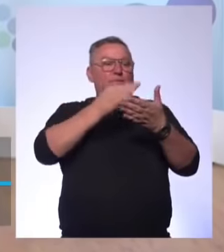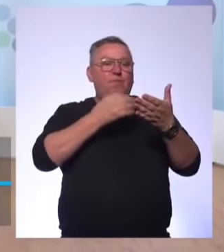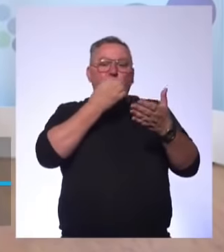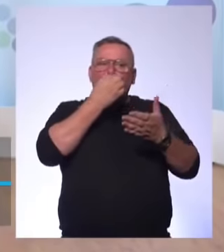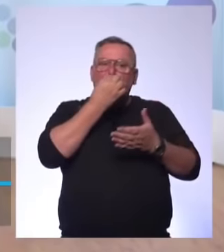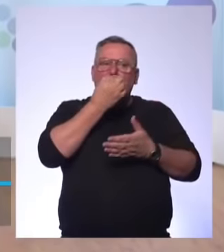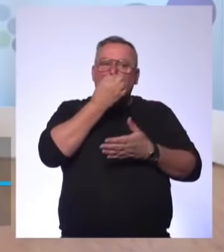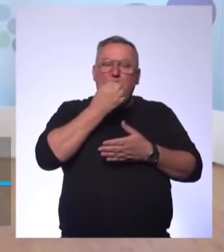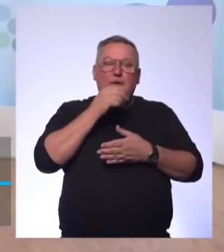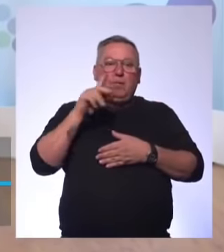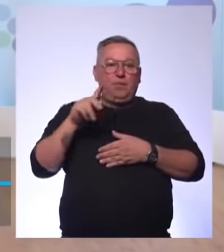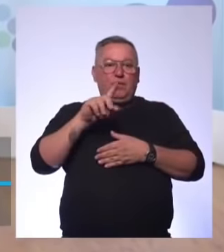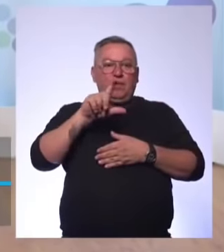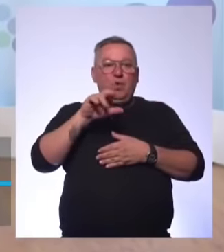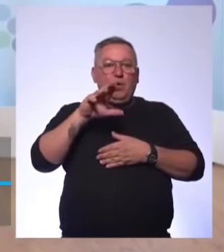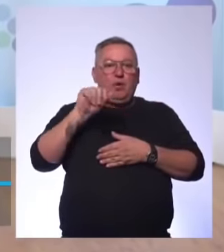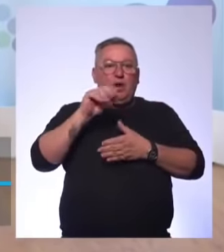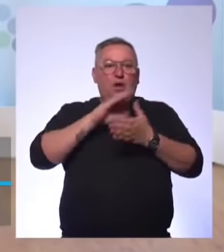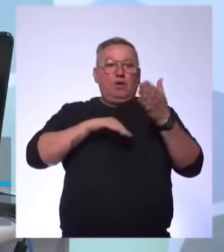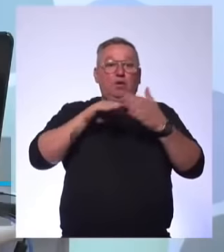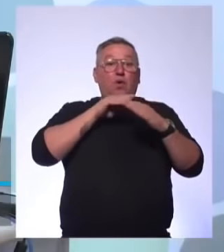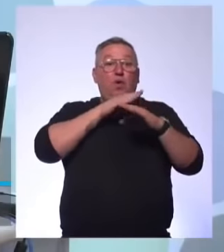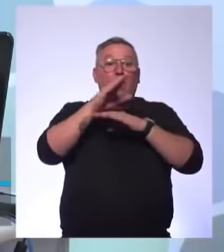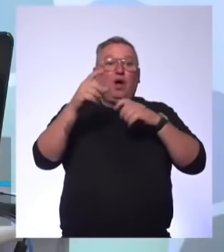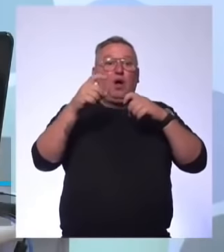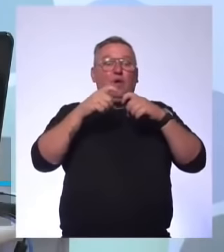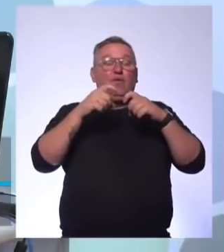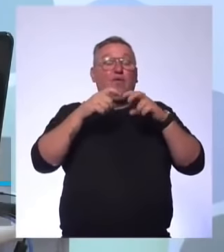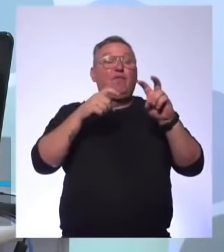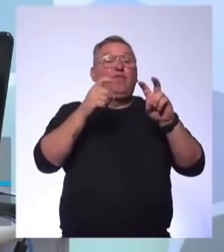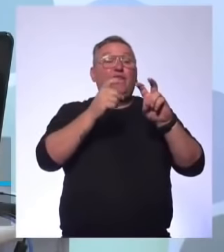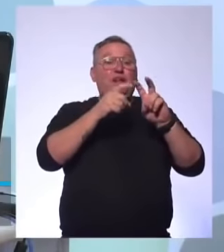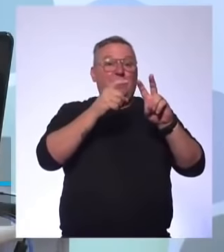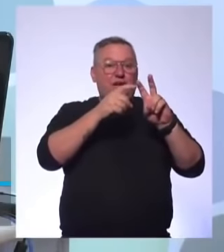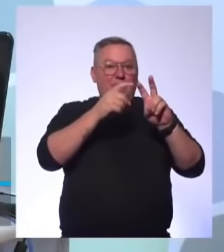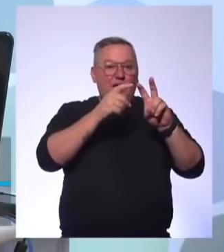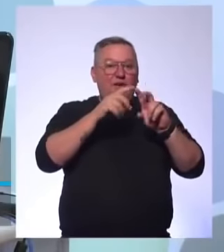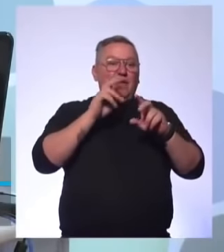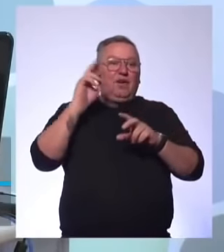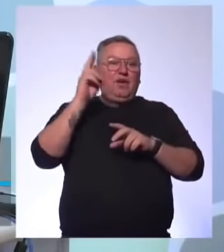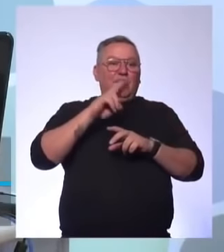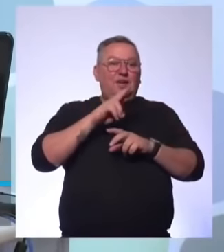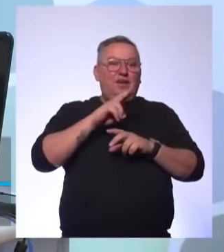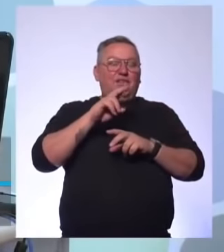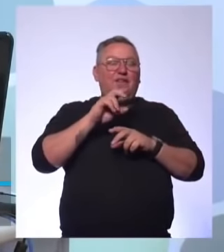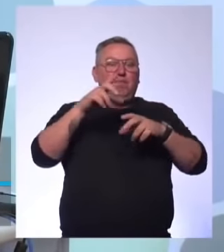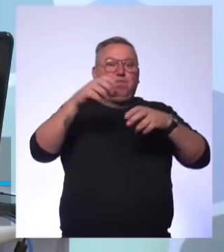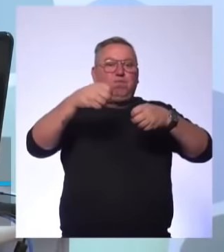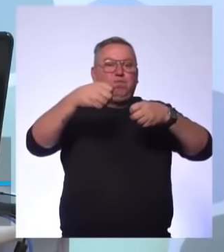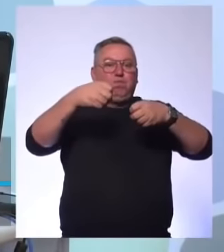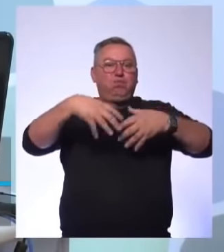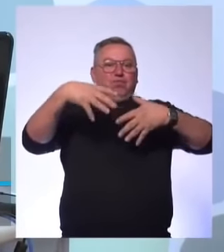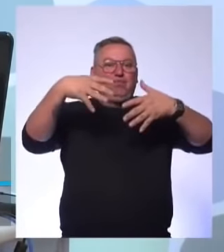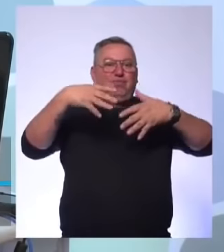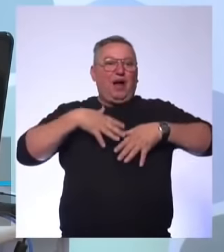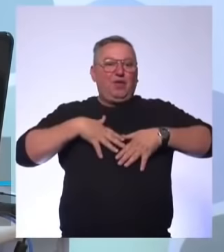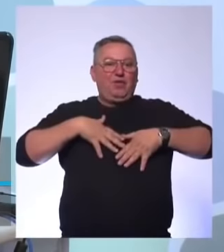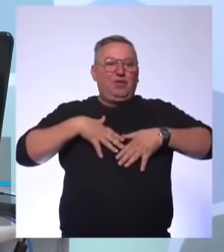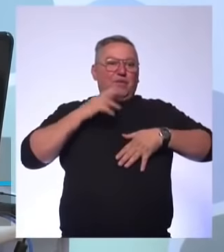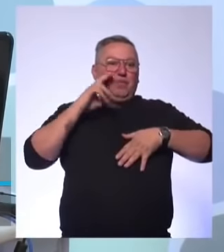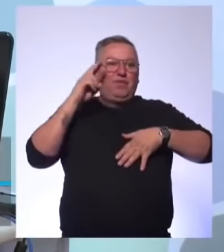A Prolúcia colocou aqui, ó. Todos foram ao veterinário Hum? fazer um raio-x e confirmar se o anel estava lá dentro da branquinha. Que legal. Como não